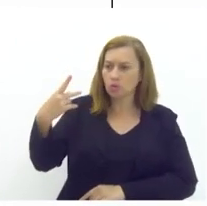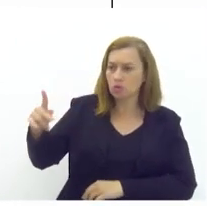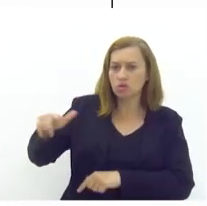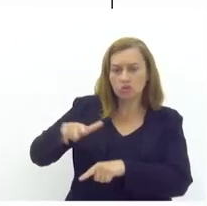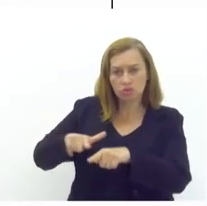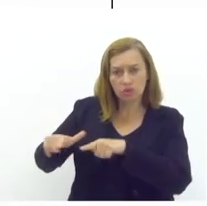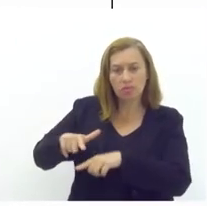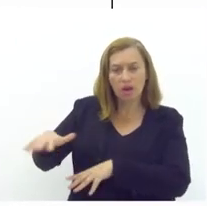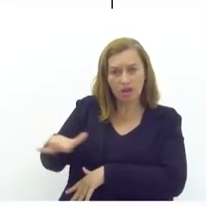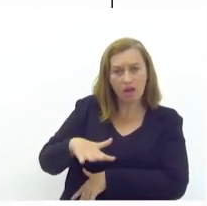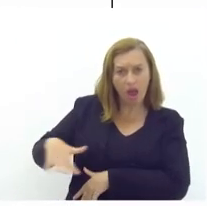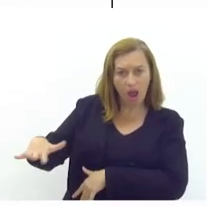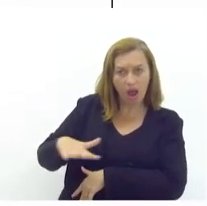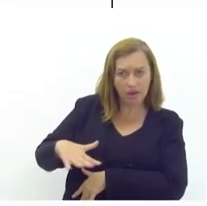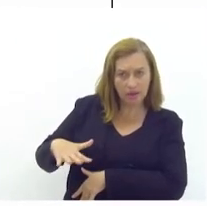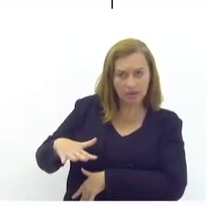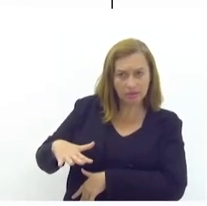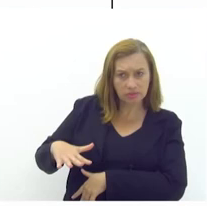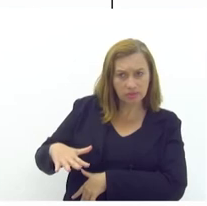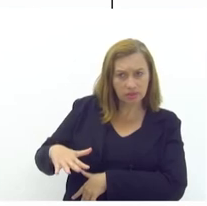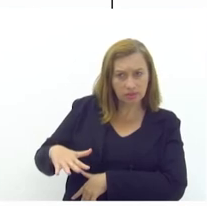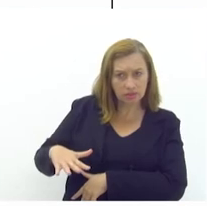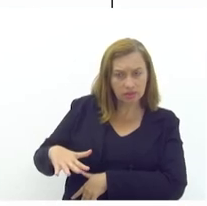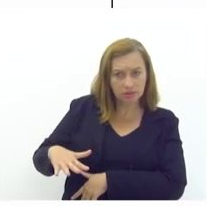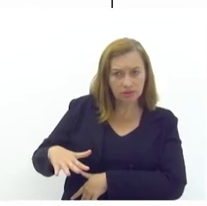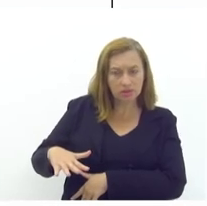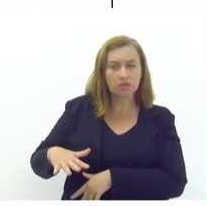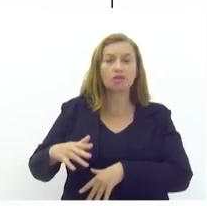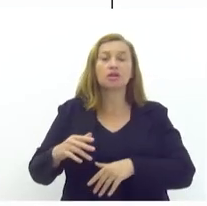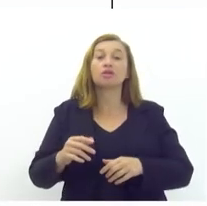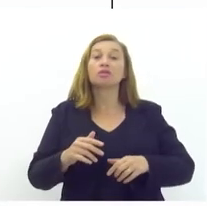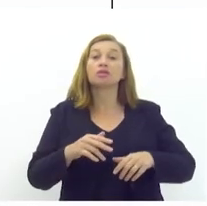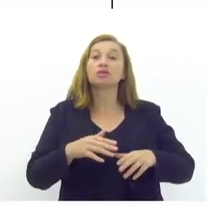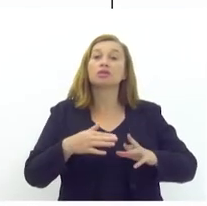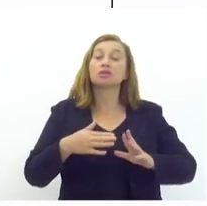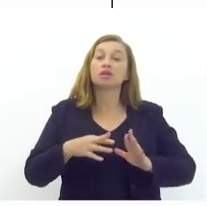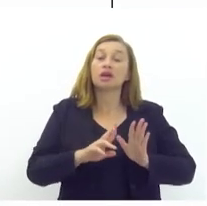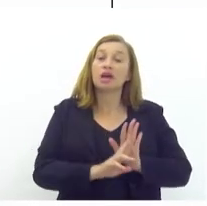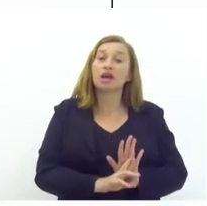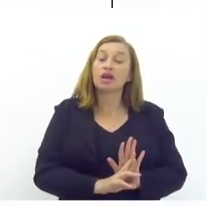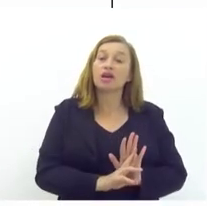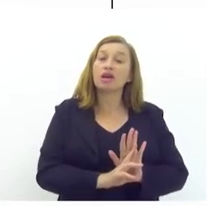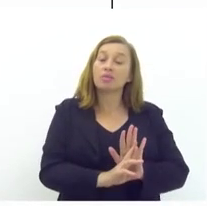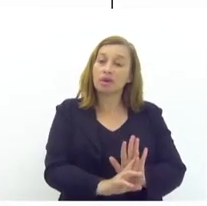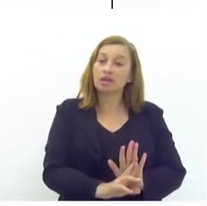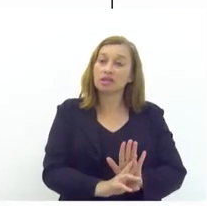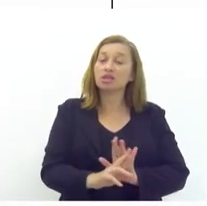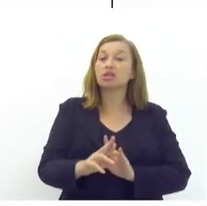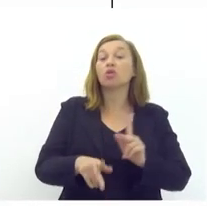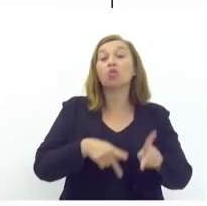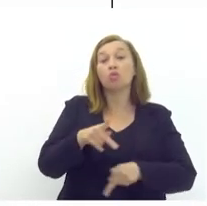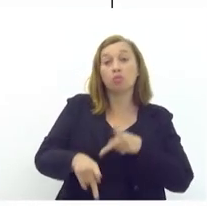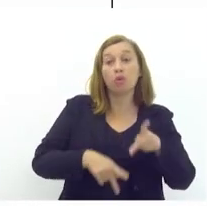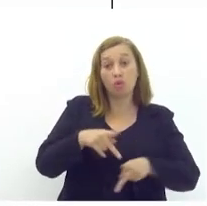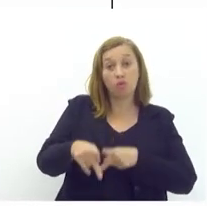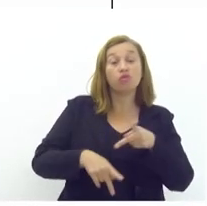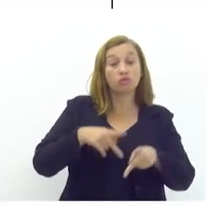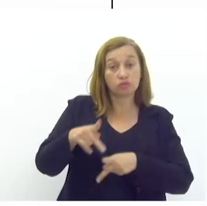privado presta serviço público e exerce função social